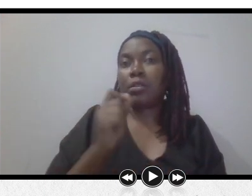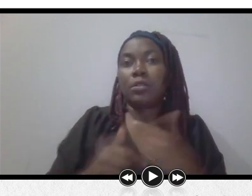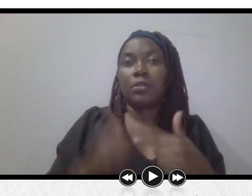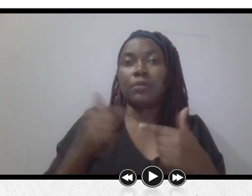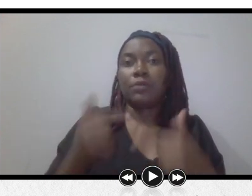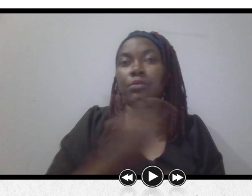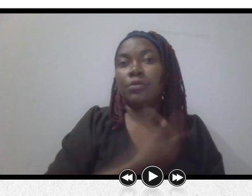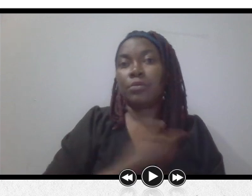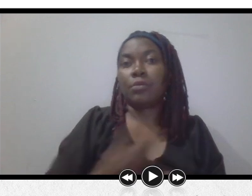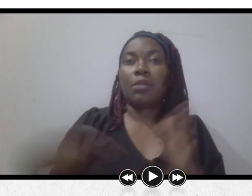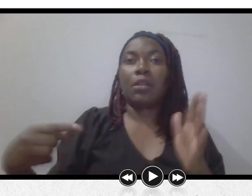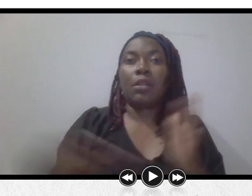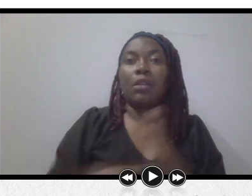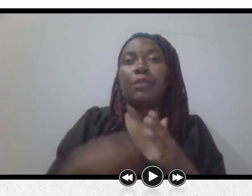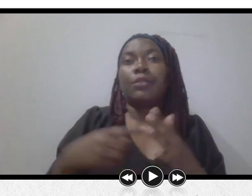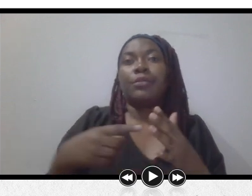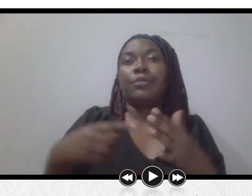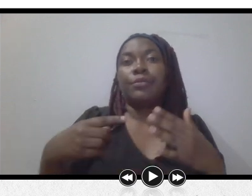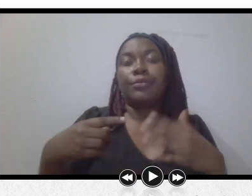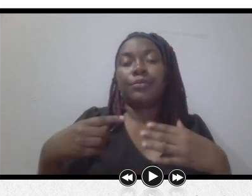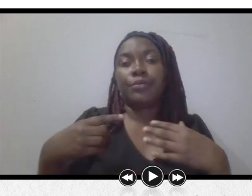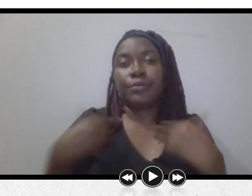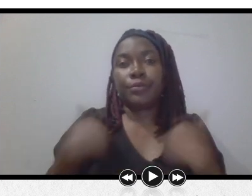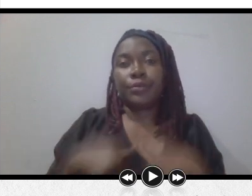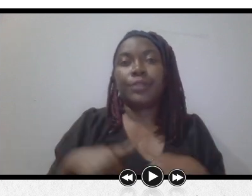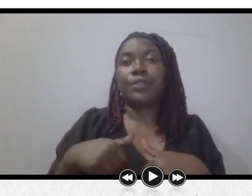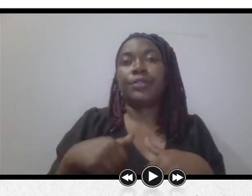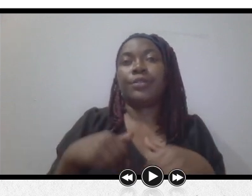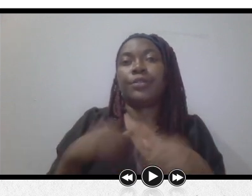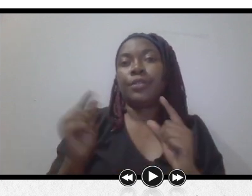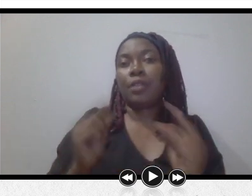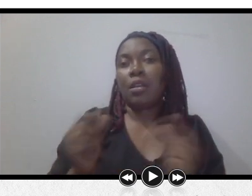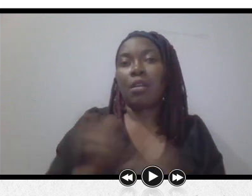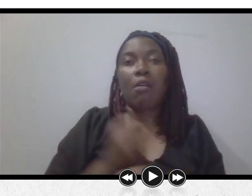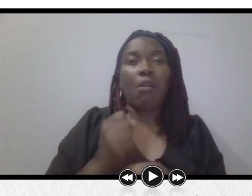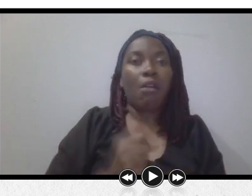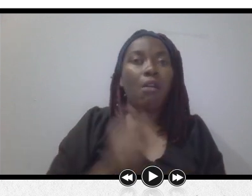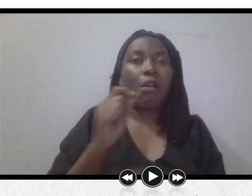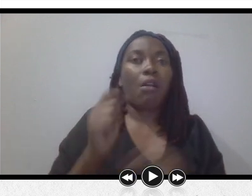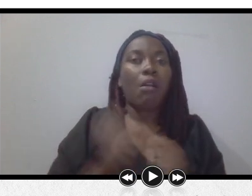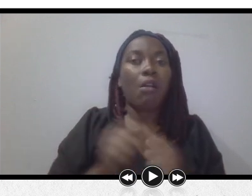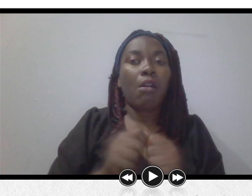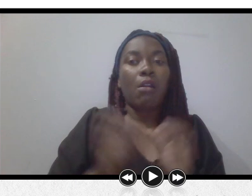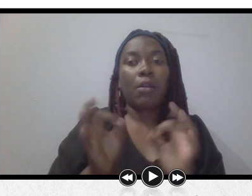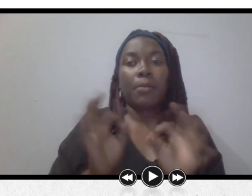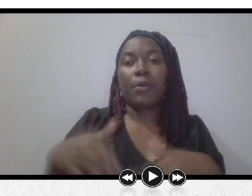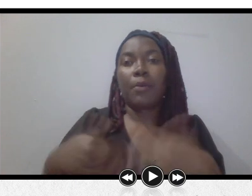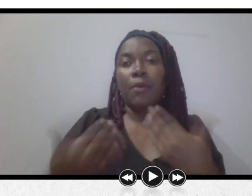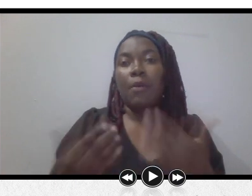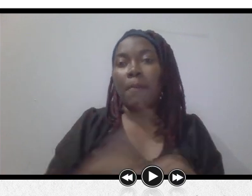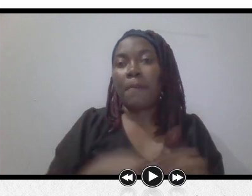serviço público com metas físicas, ou seja, detalhamentos de obras. Que obras serão feitas? Quais os prazos para que as